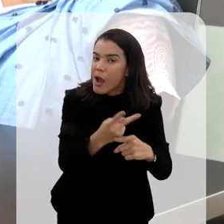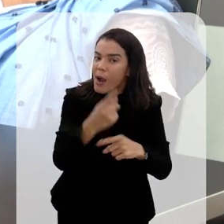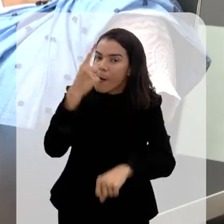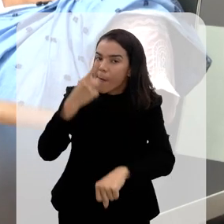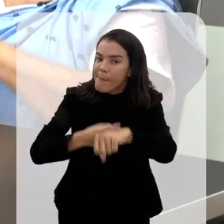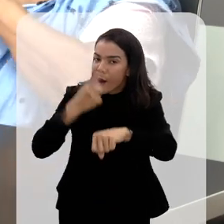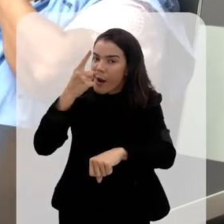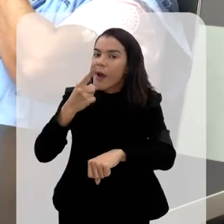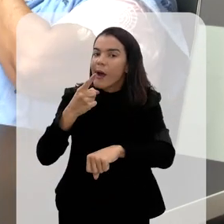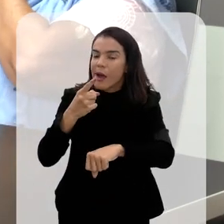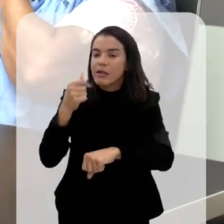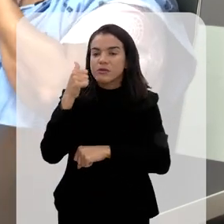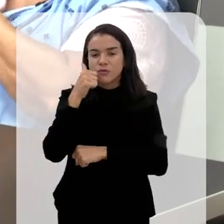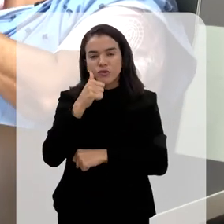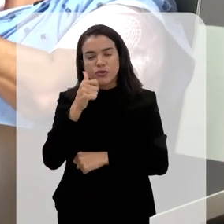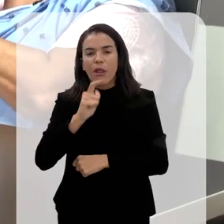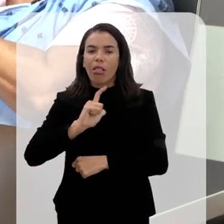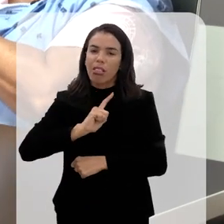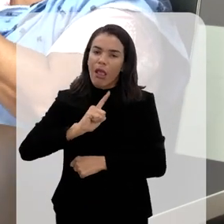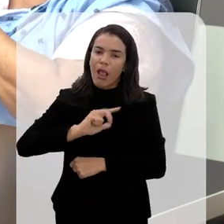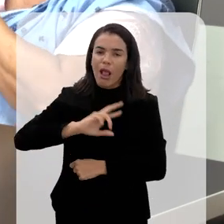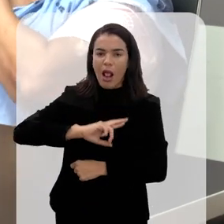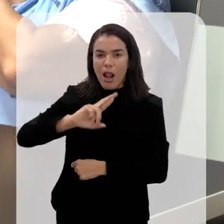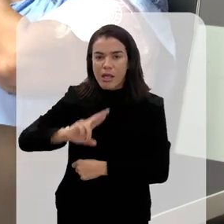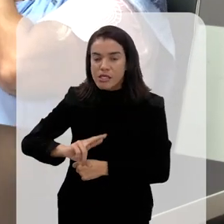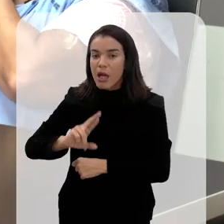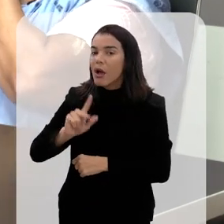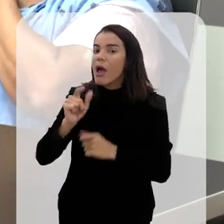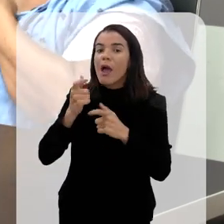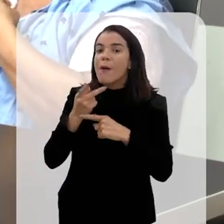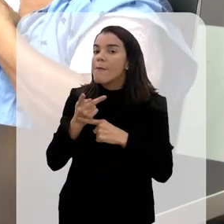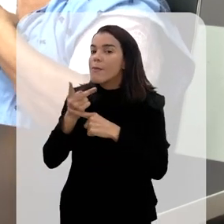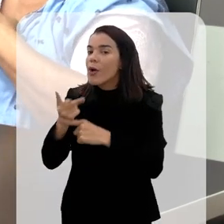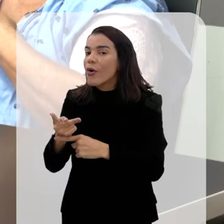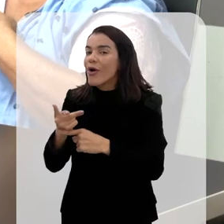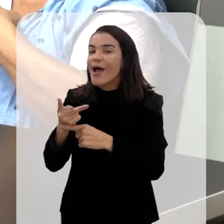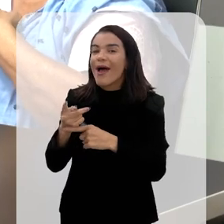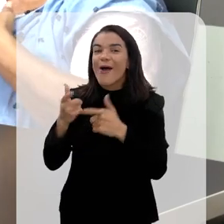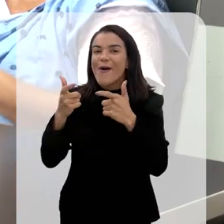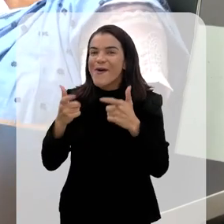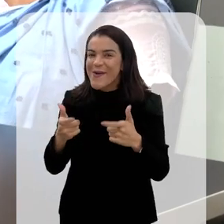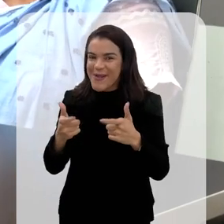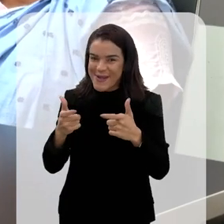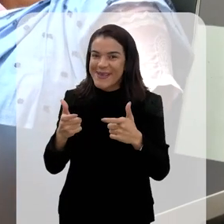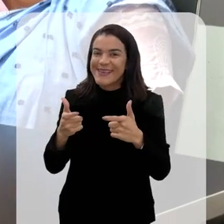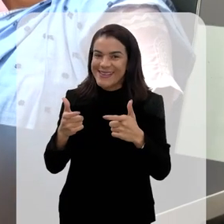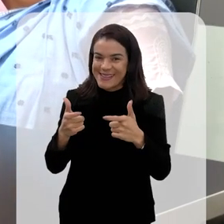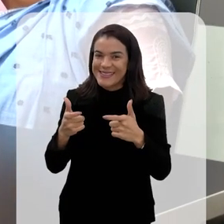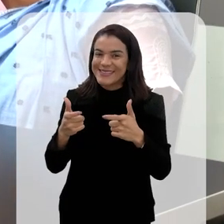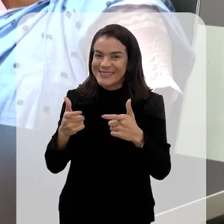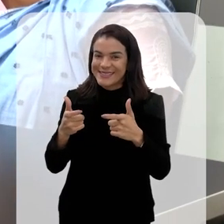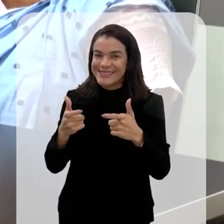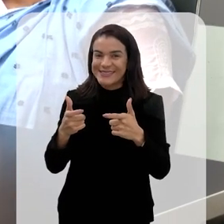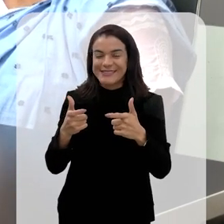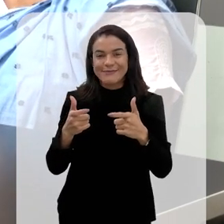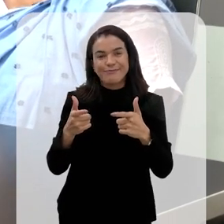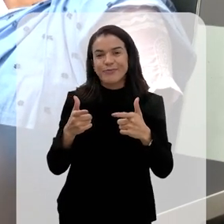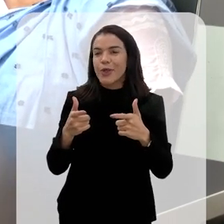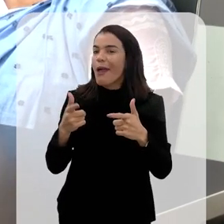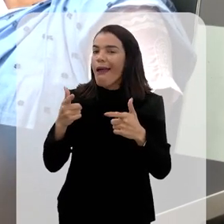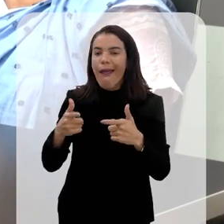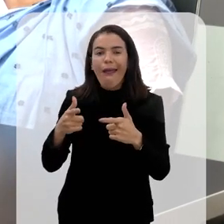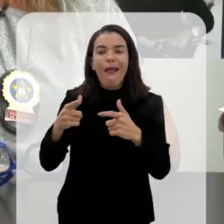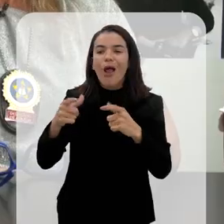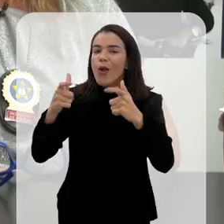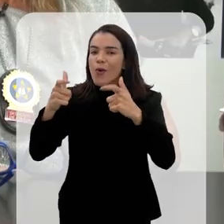procurado, geralmente, para as mulheres que têm uma religião e uma fé, é justamente o